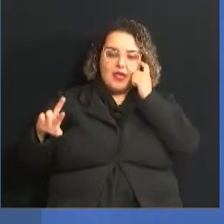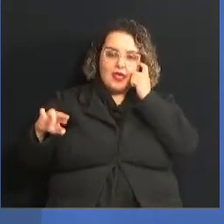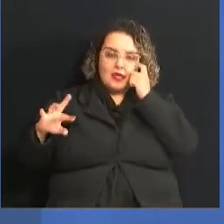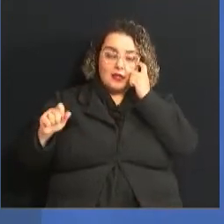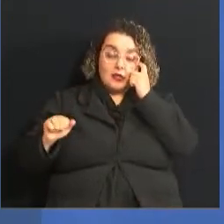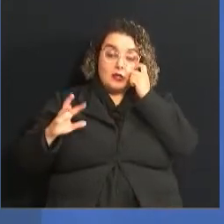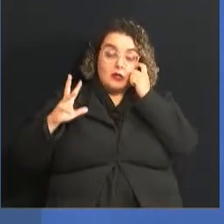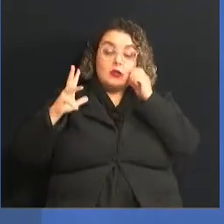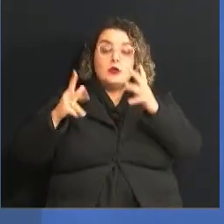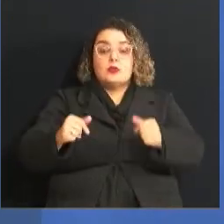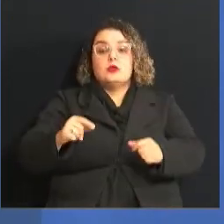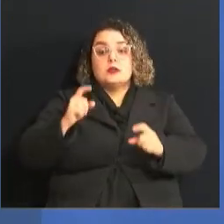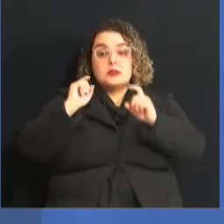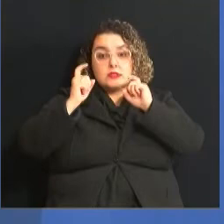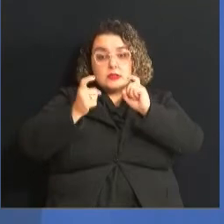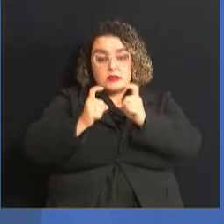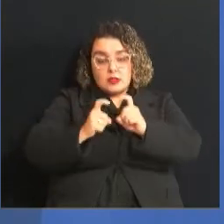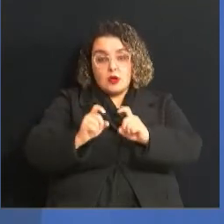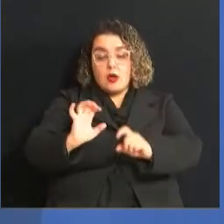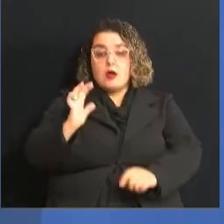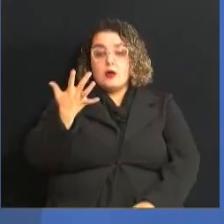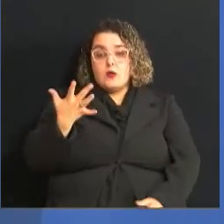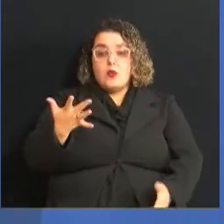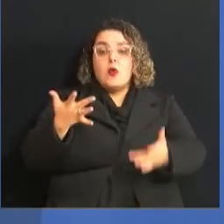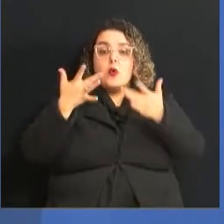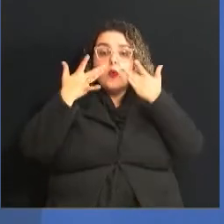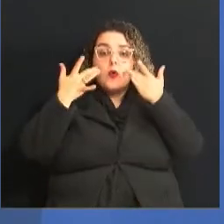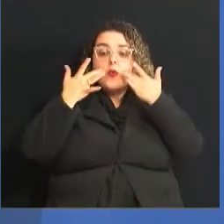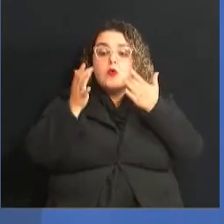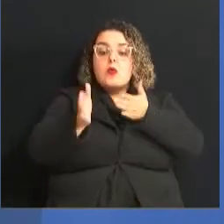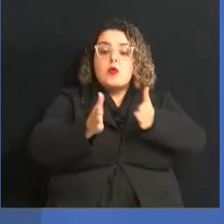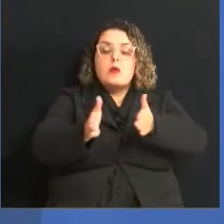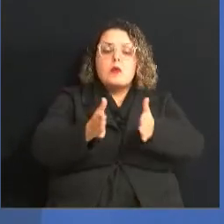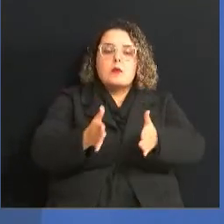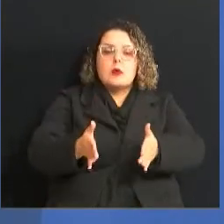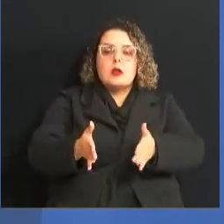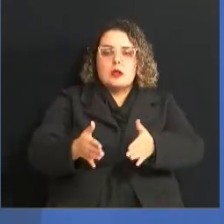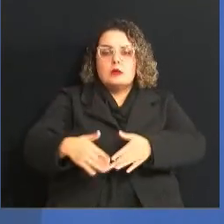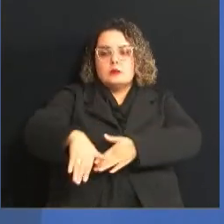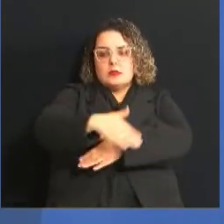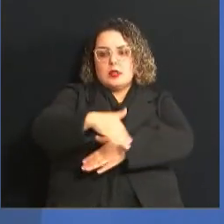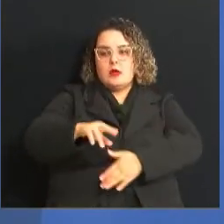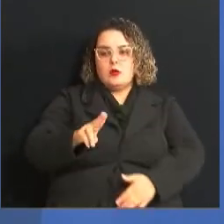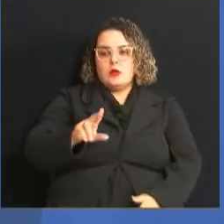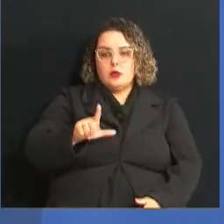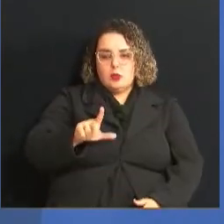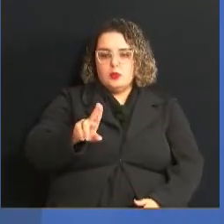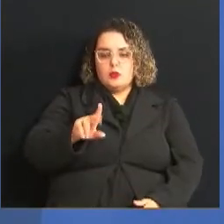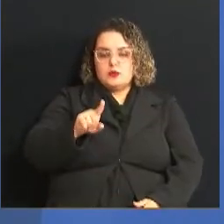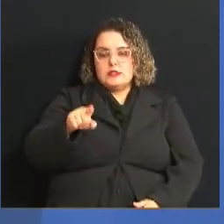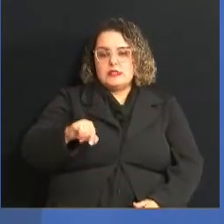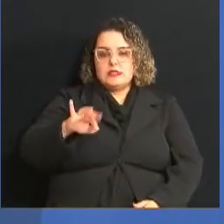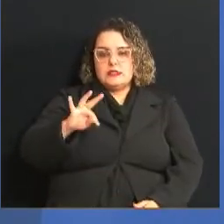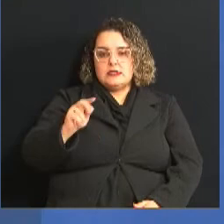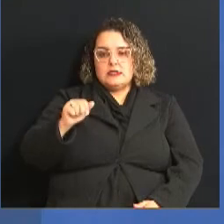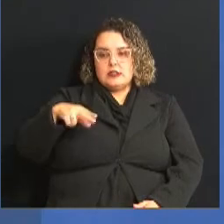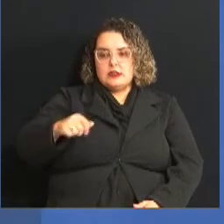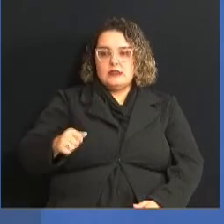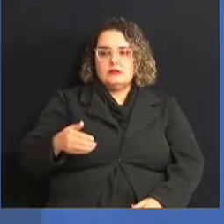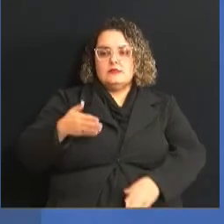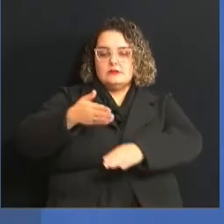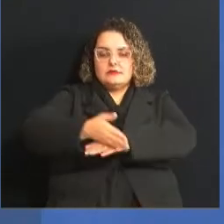reuniões acontecem no plenário provisório, que fica no Teatro Bento Quirino, na Rua Lusitana, com a entrada pelo número